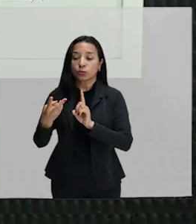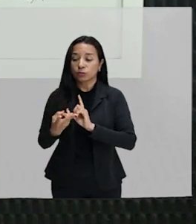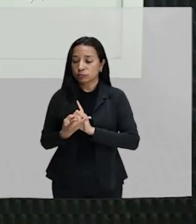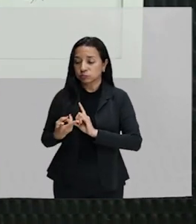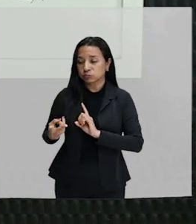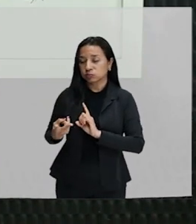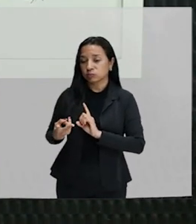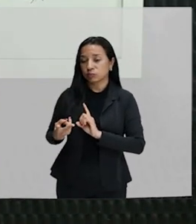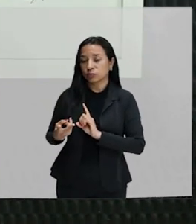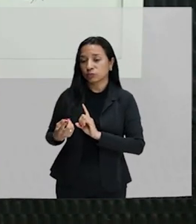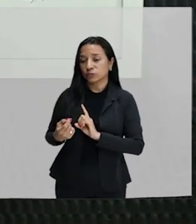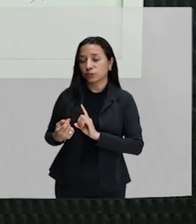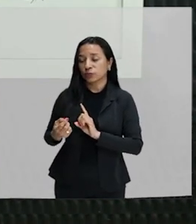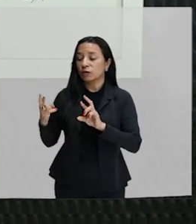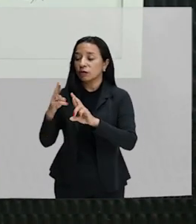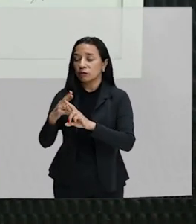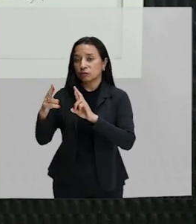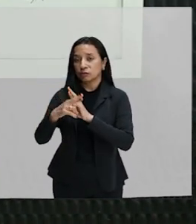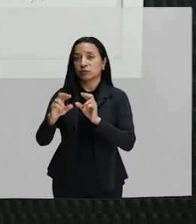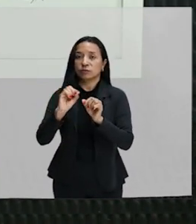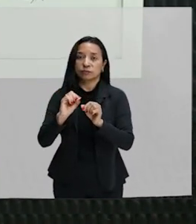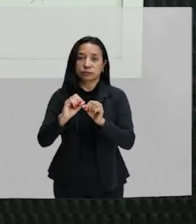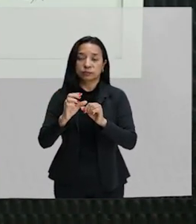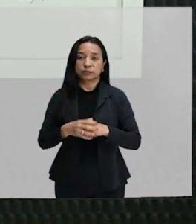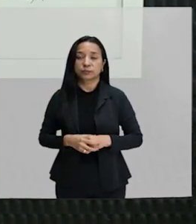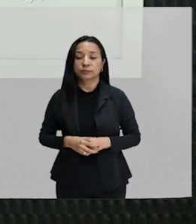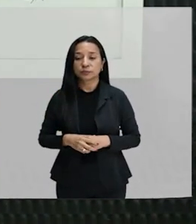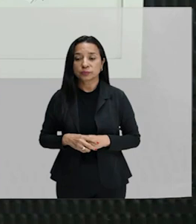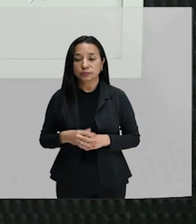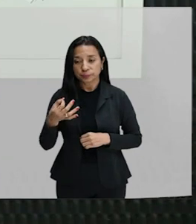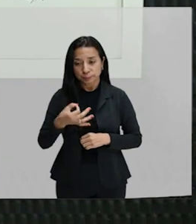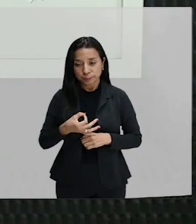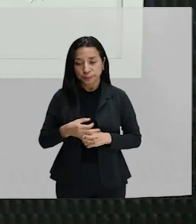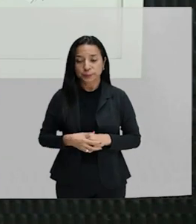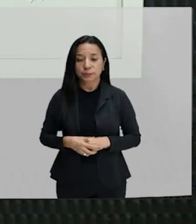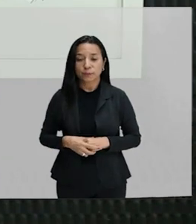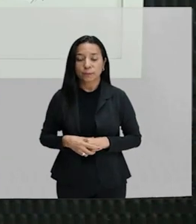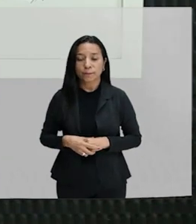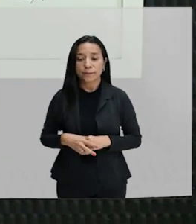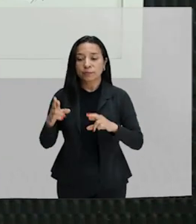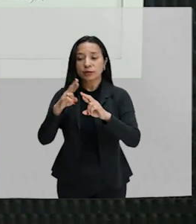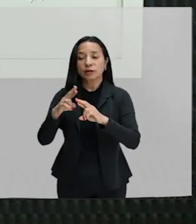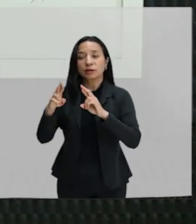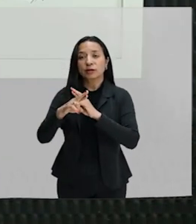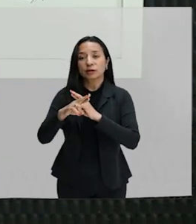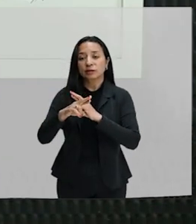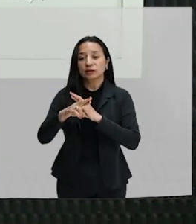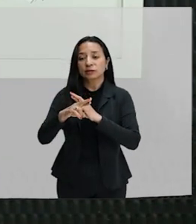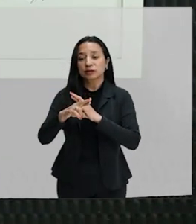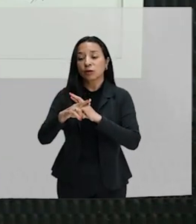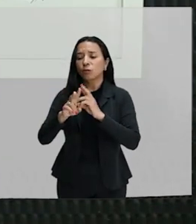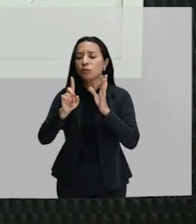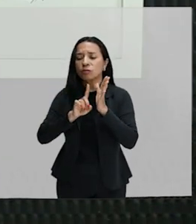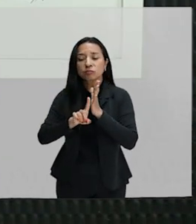Ok Então essa é a relação que nós vamos fazer certo essa relação Foi ele que me falou na